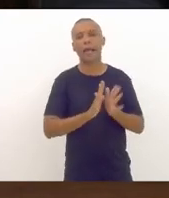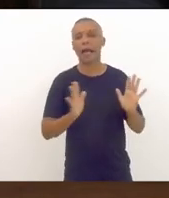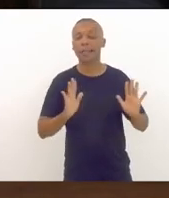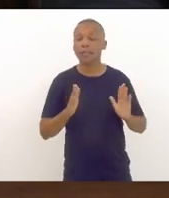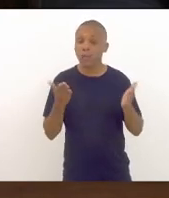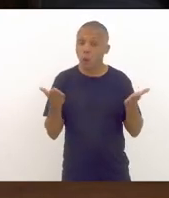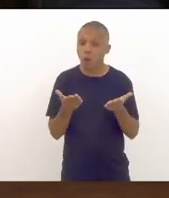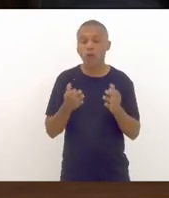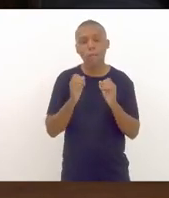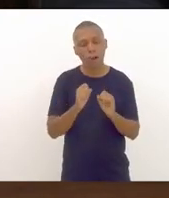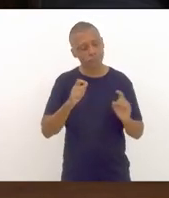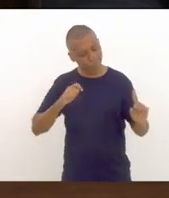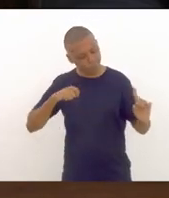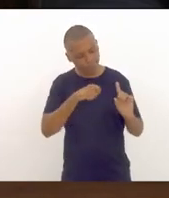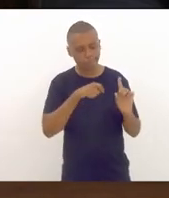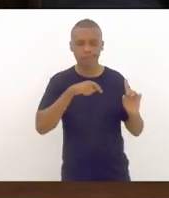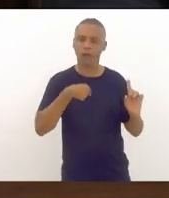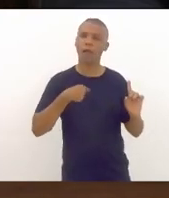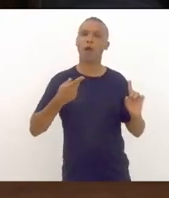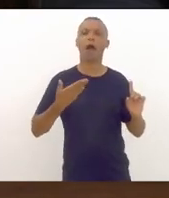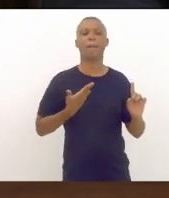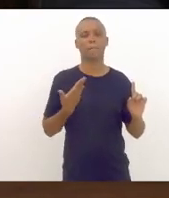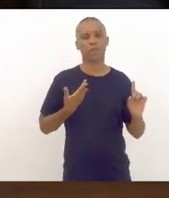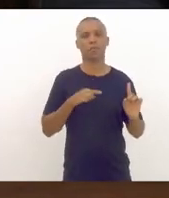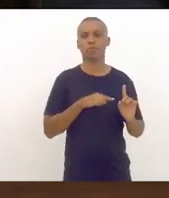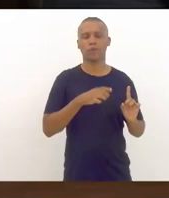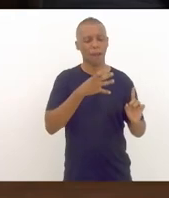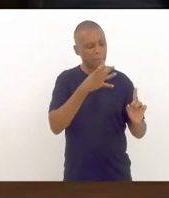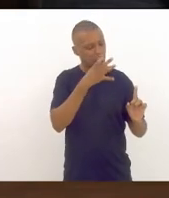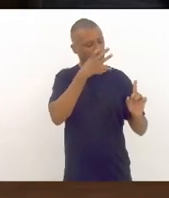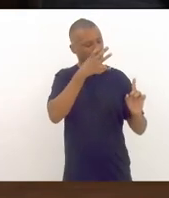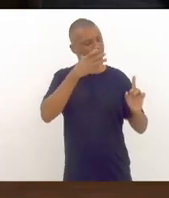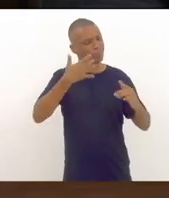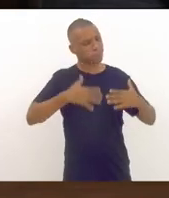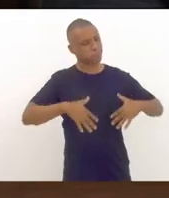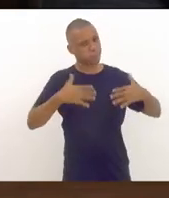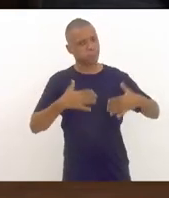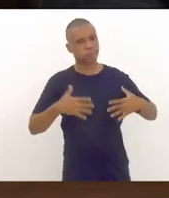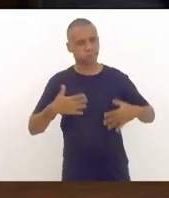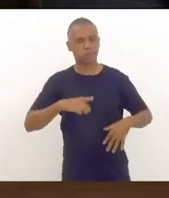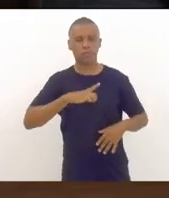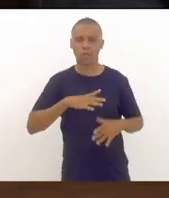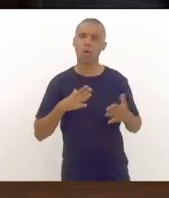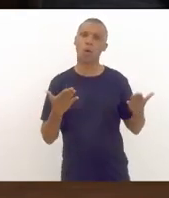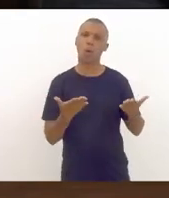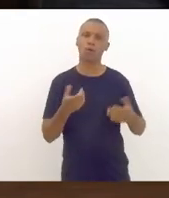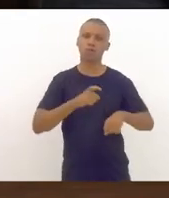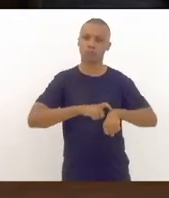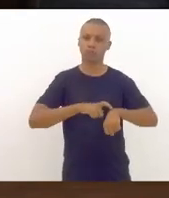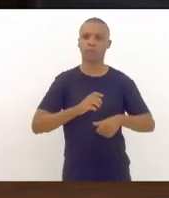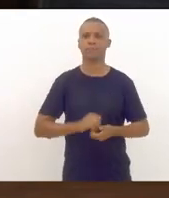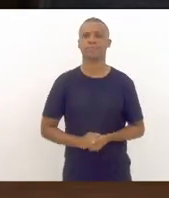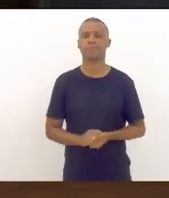hoje eu posso chamar de amigo e dizer a admiração que eu tenho por ti hoje, Romário.